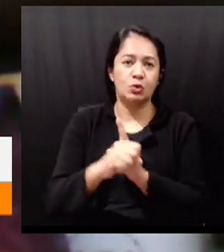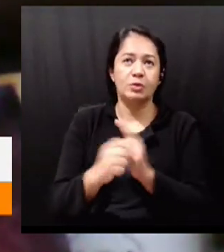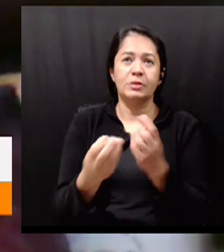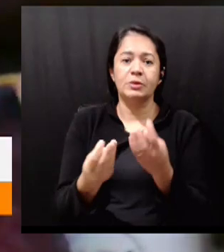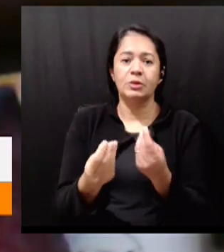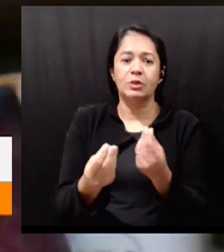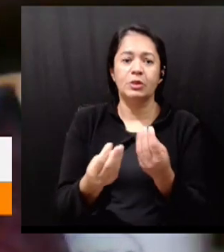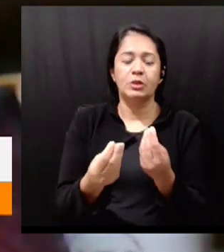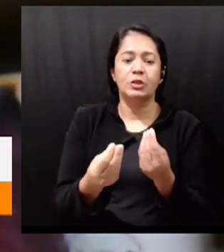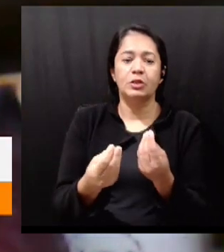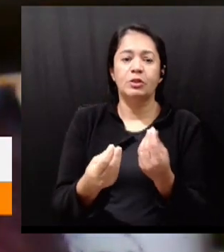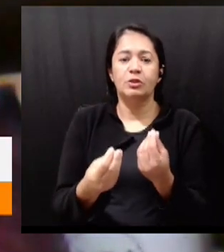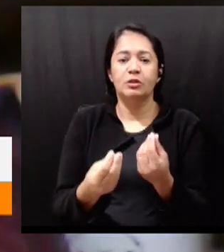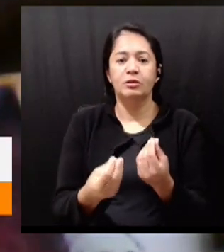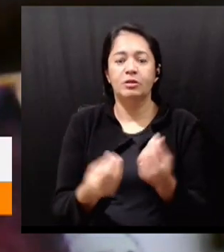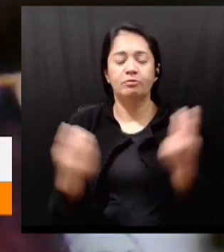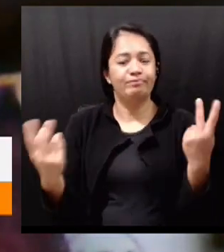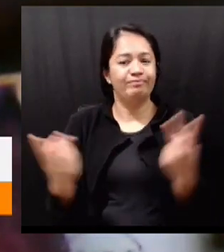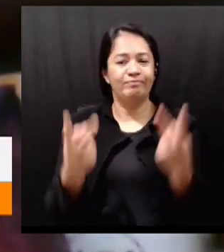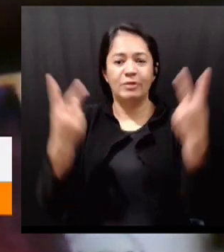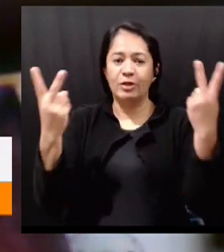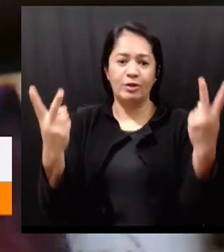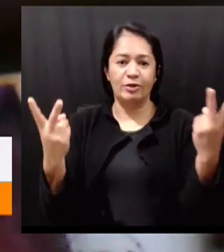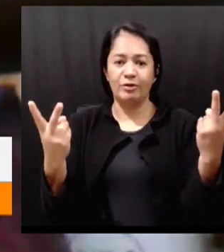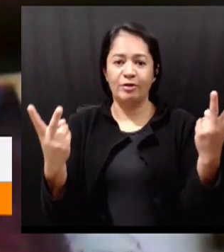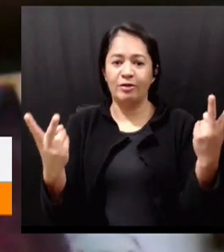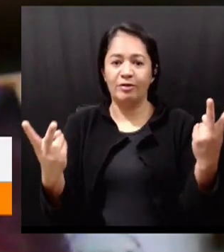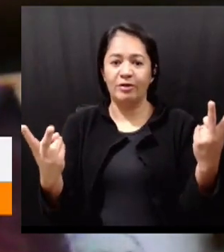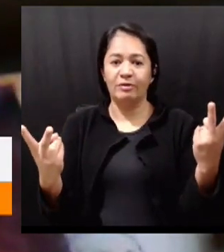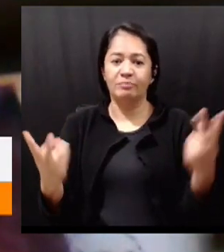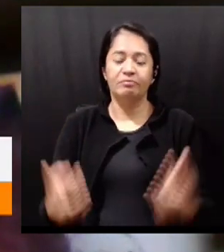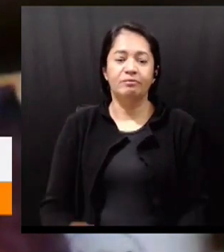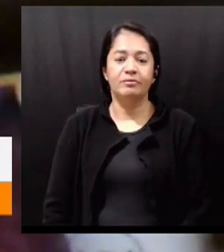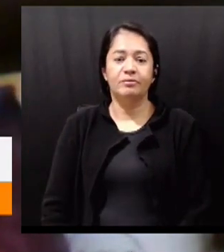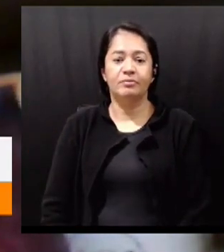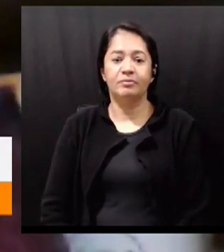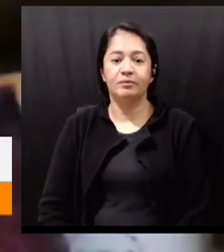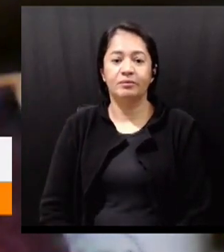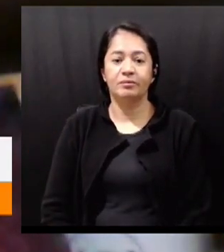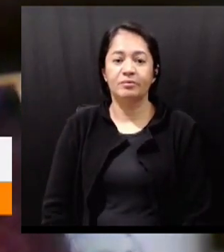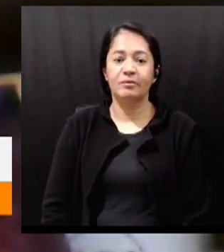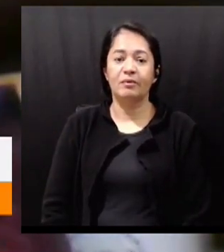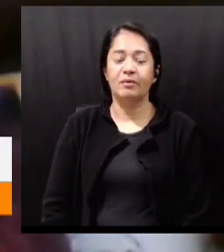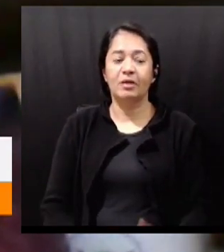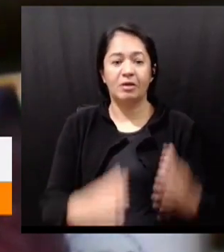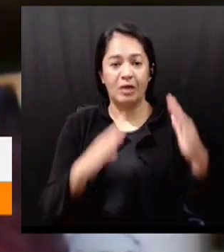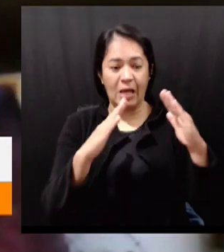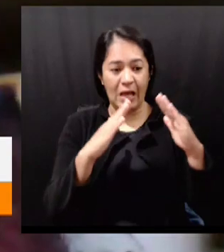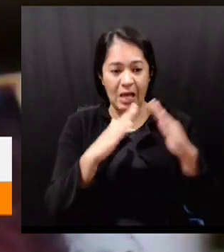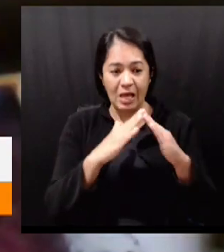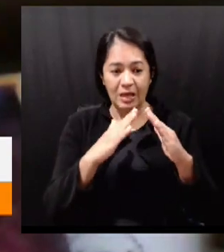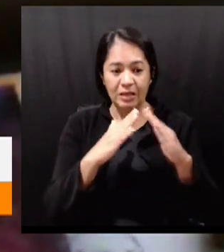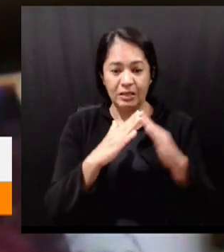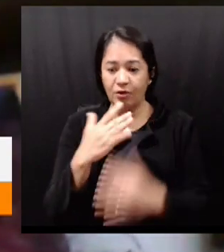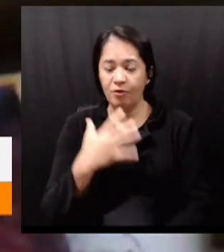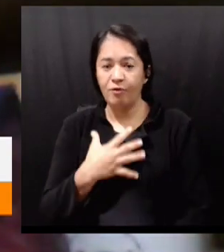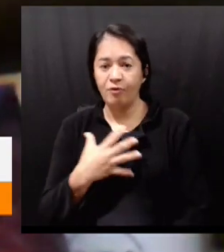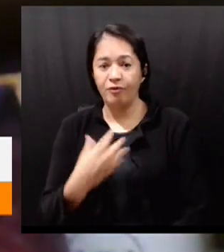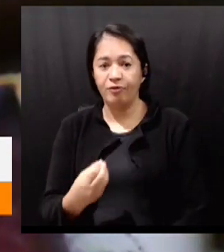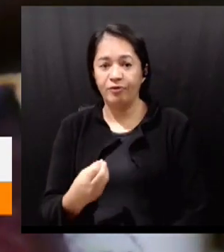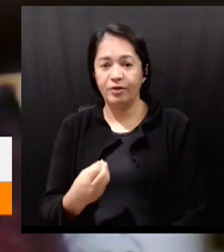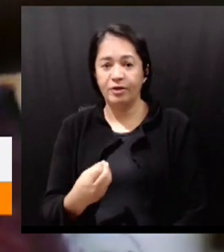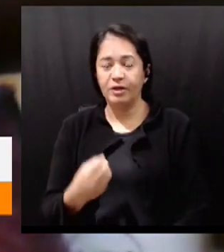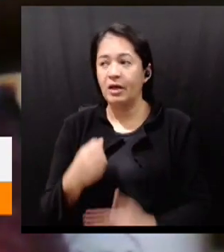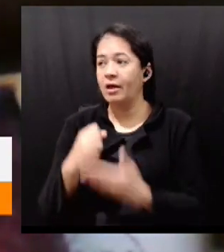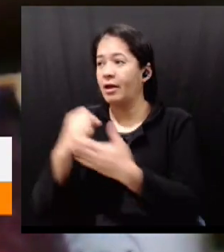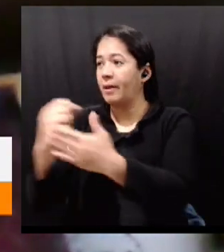não valorizando ela em tarefas, a casa, os filhos, levar para a escola,